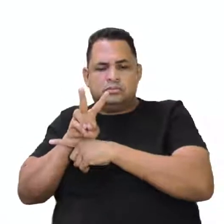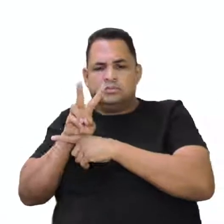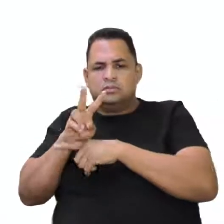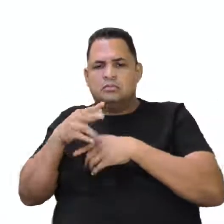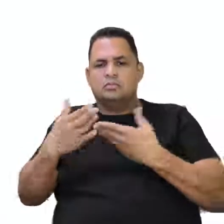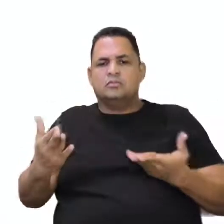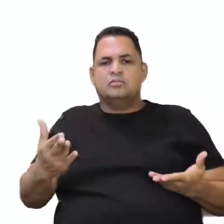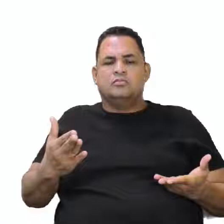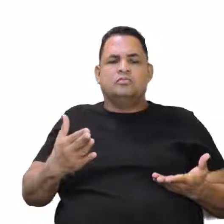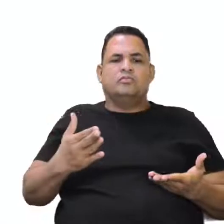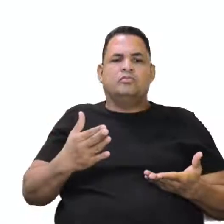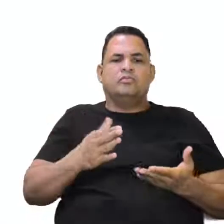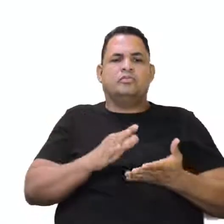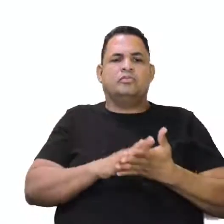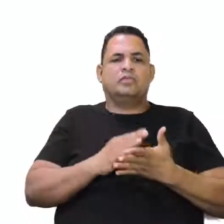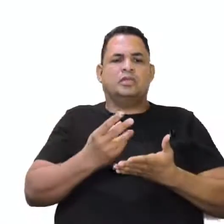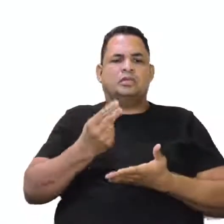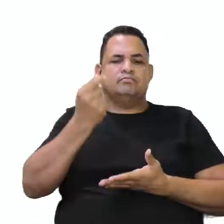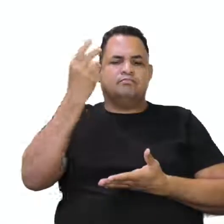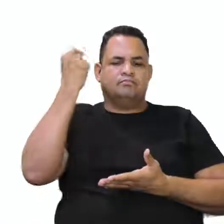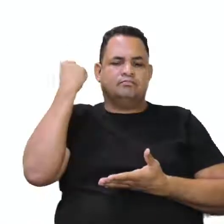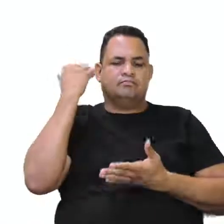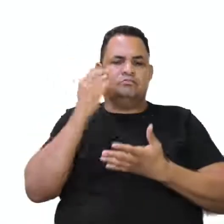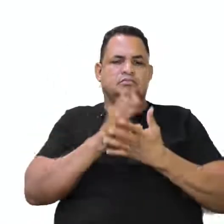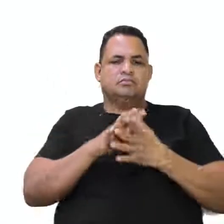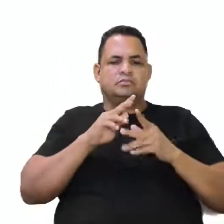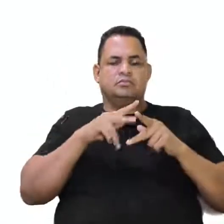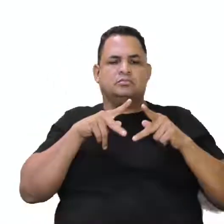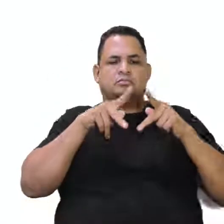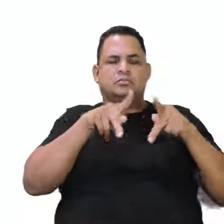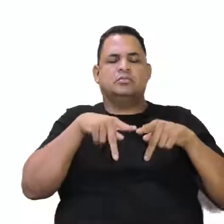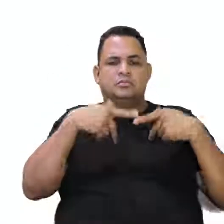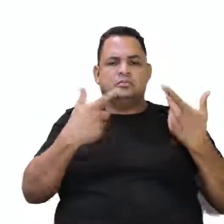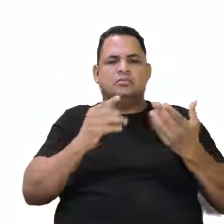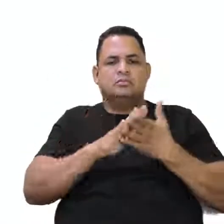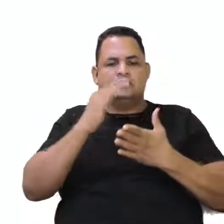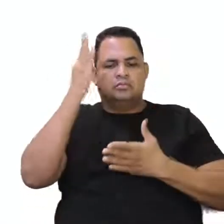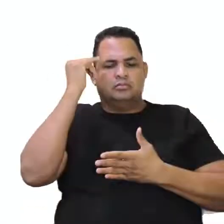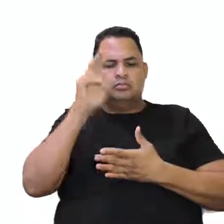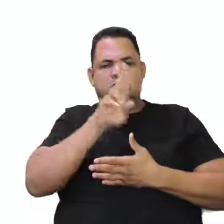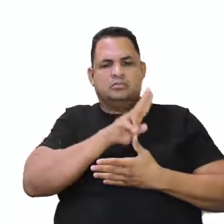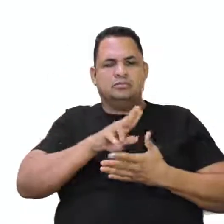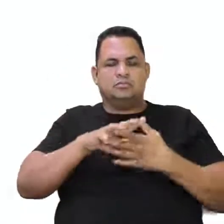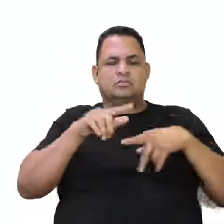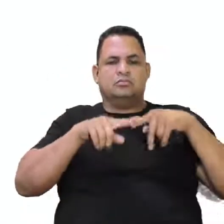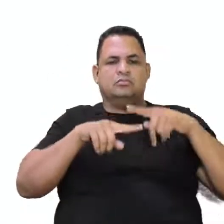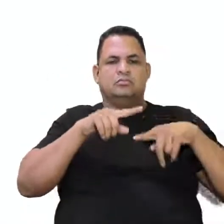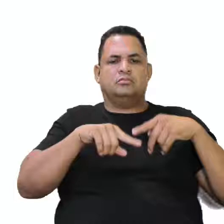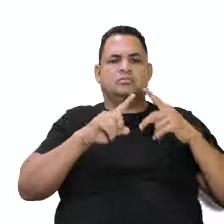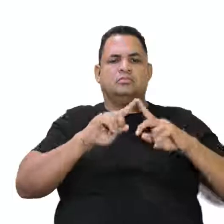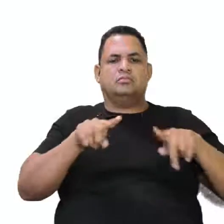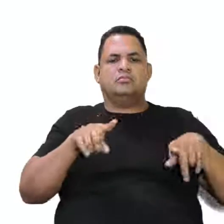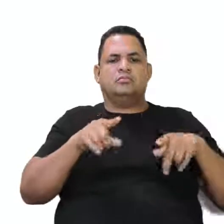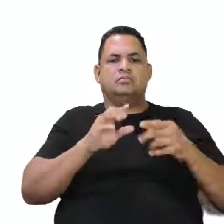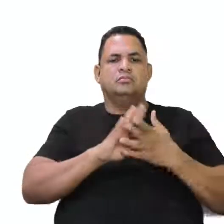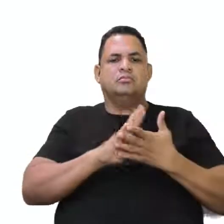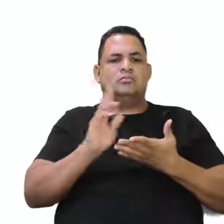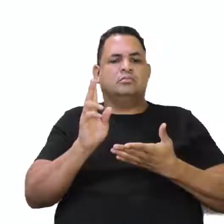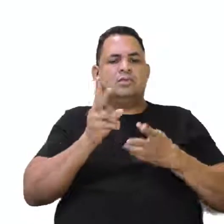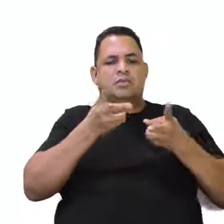cuidado, né, desde sempre dessas populações que sabem sim fazer uso dos recursos, mas de forma